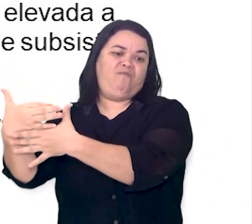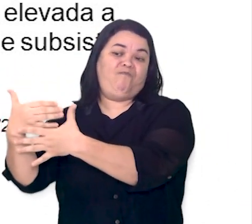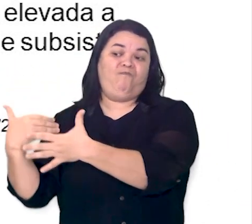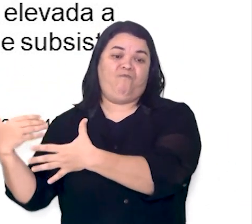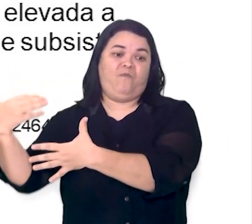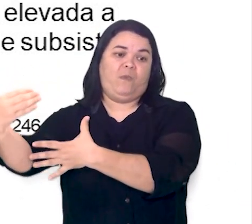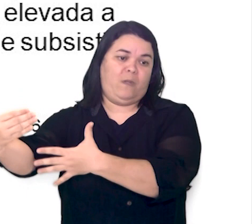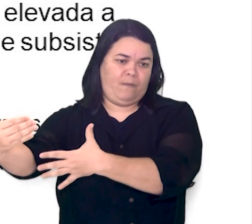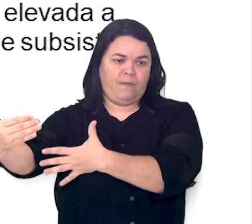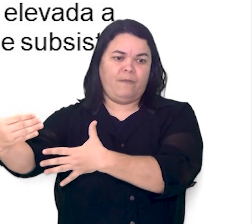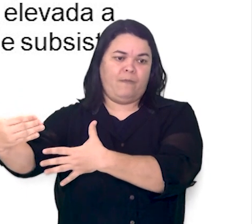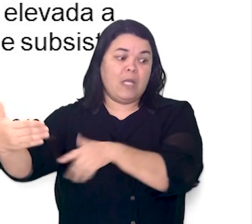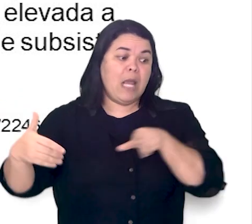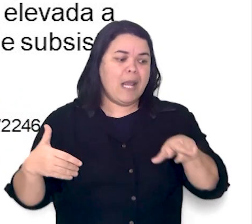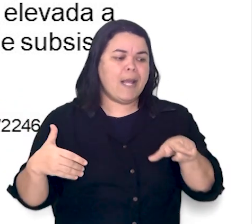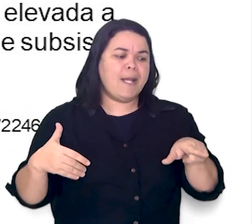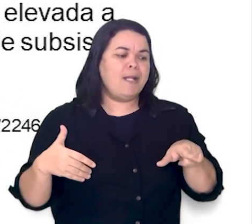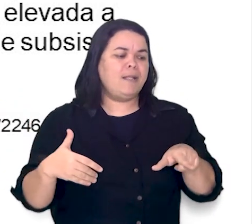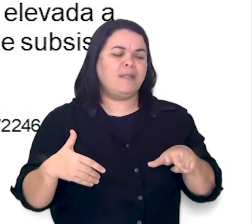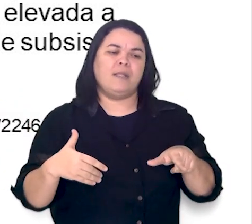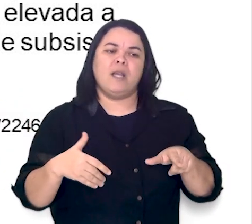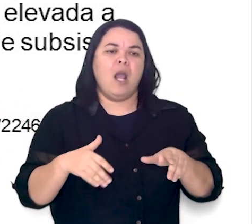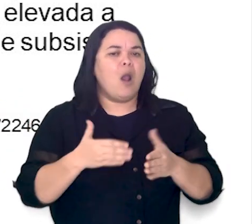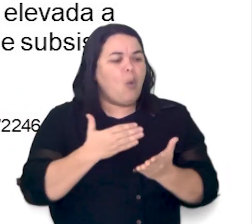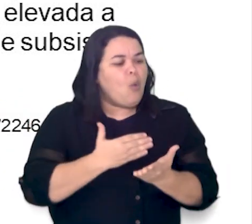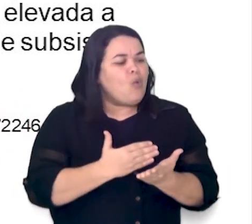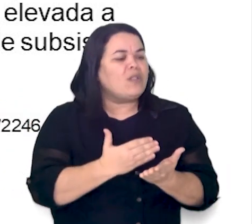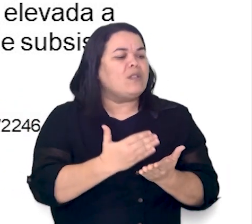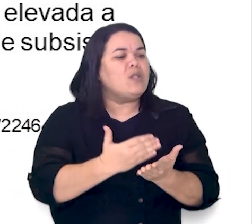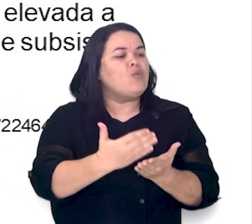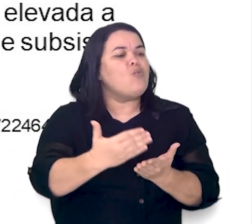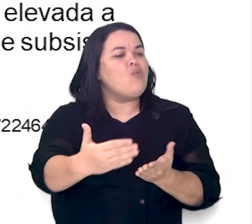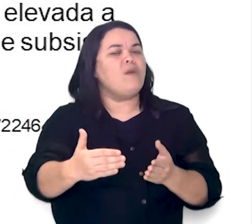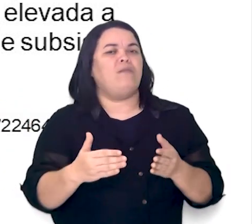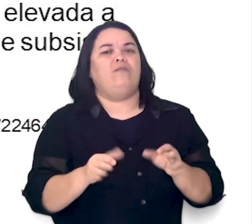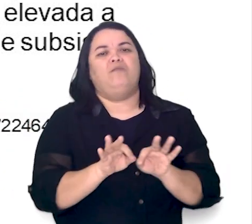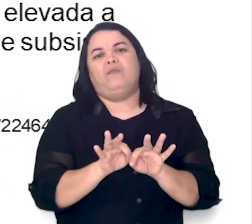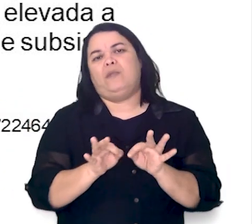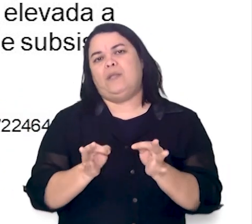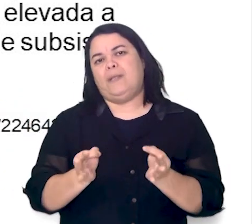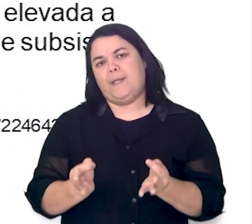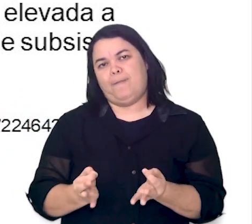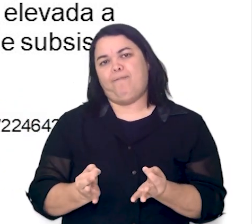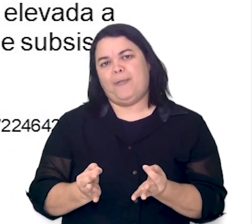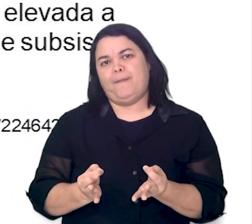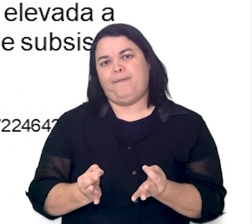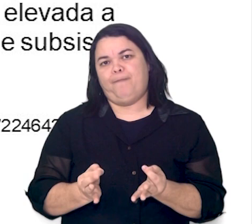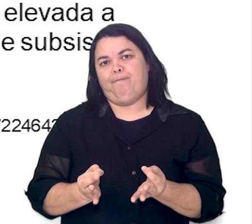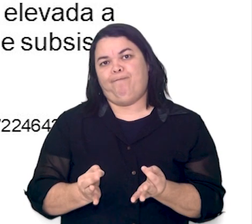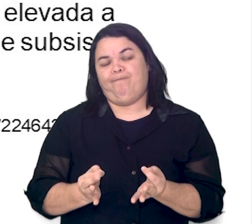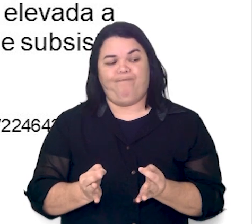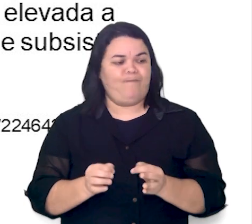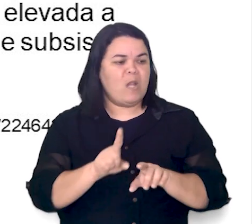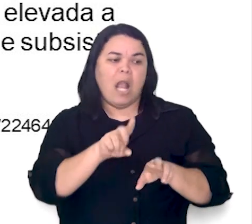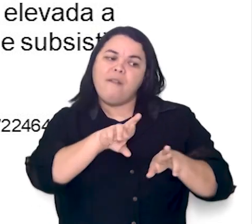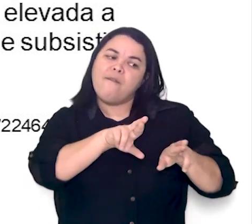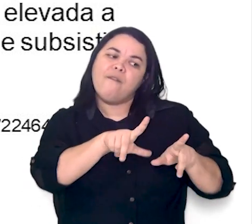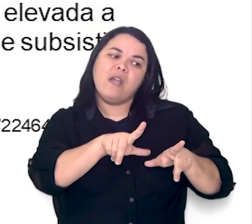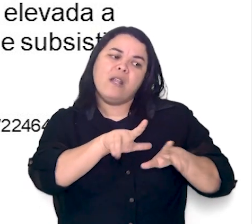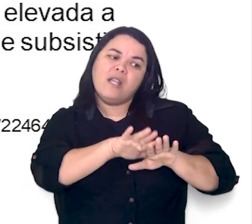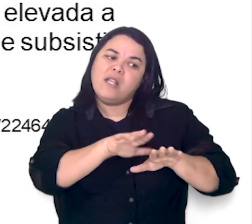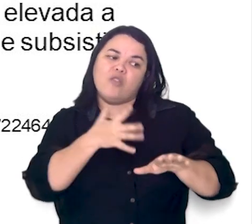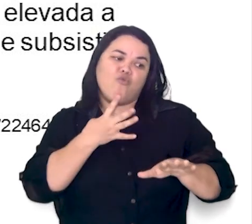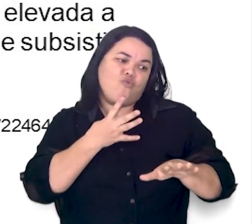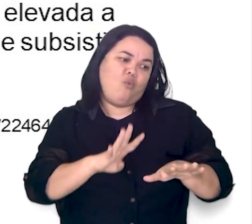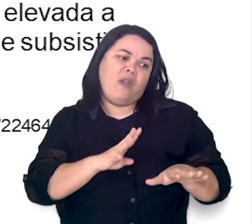até agora e mantiveram-se tão puras que lamento por vezes não a tenham o nosso mundo